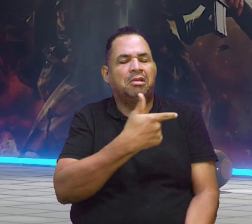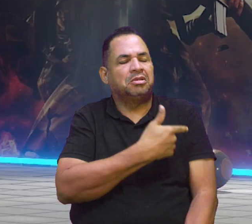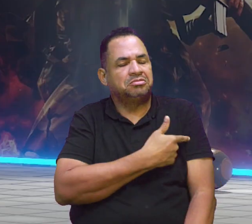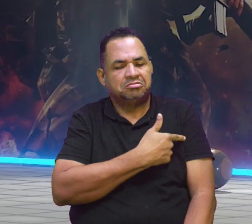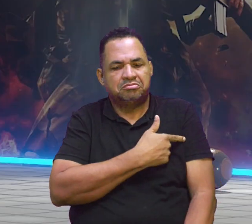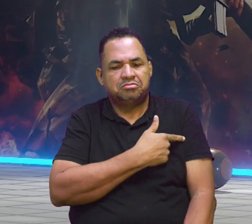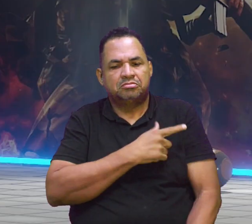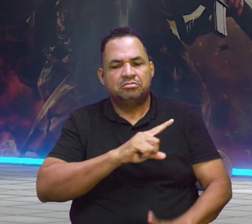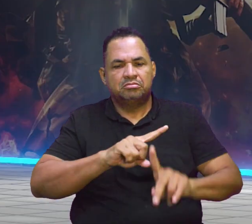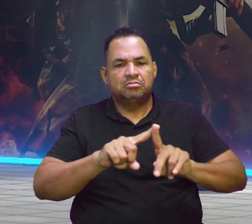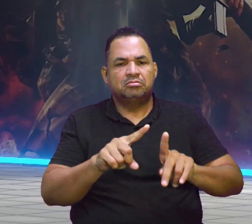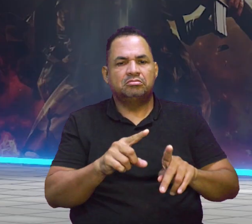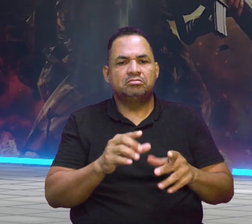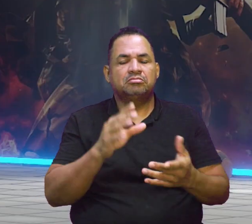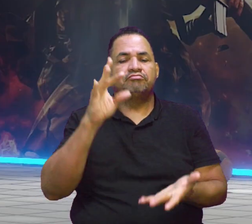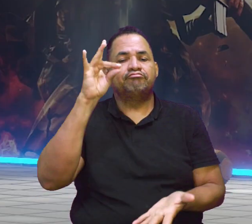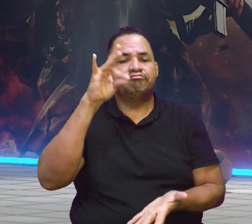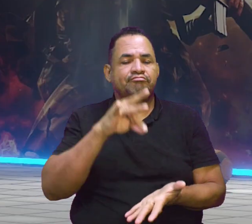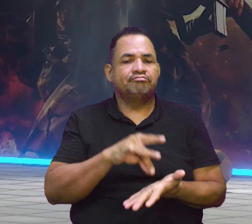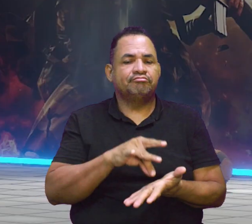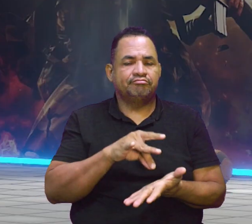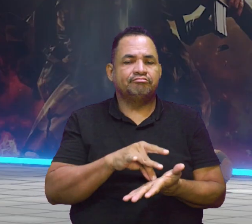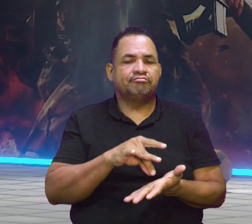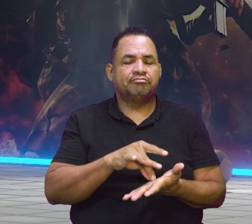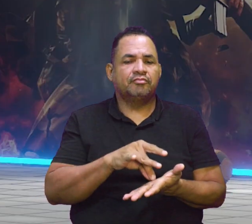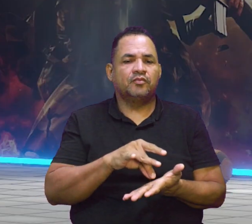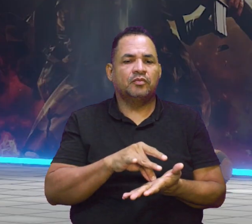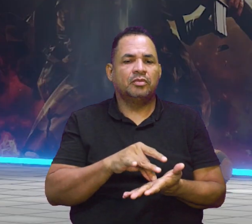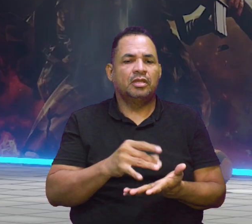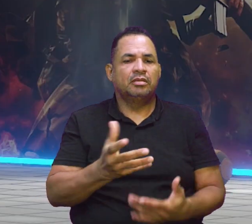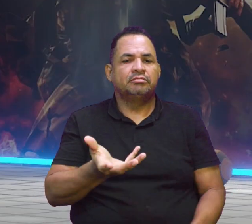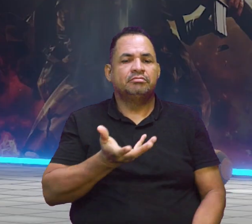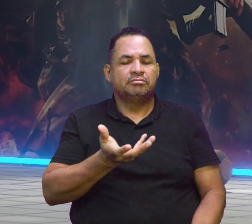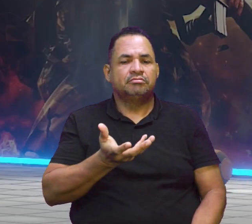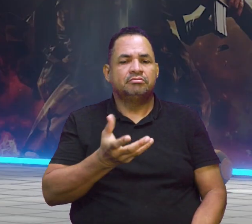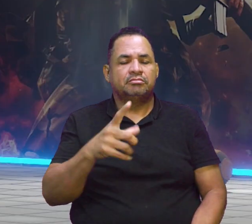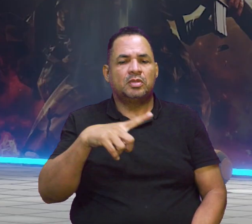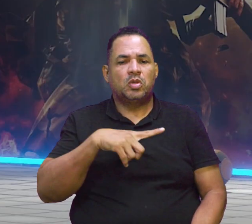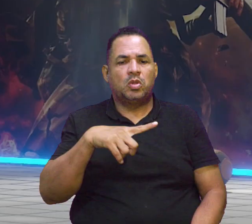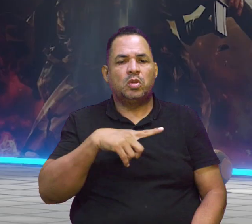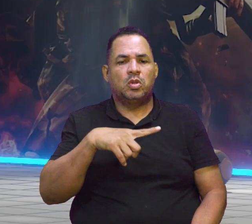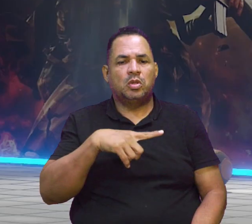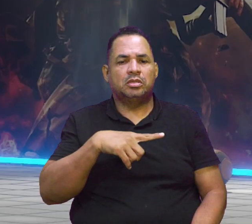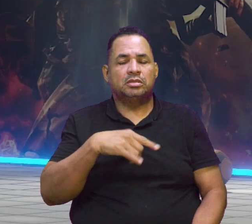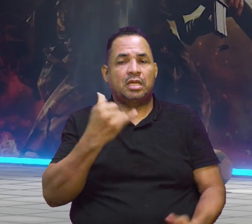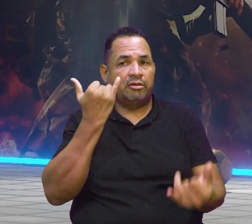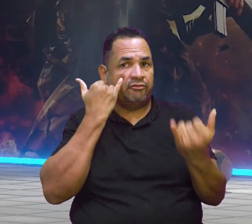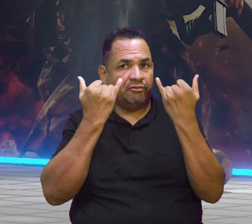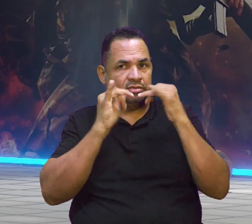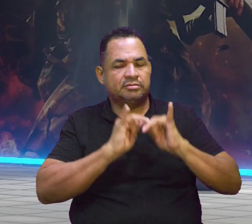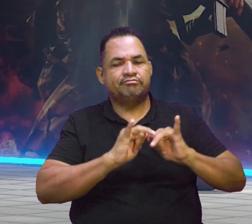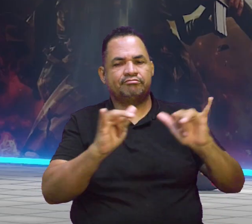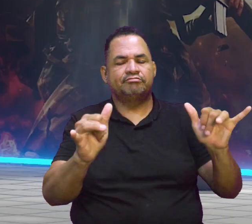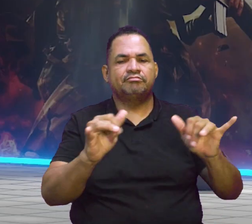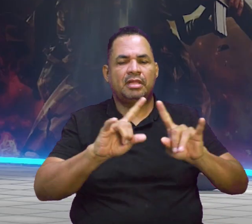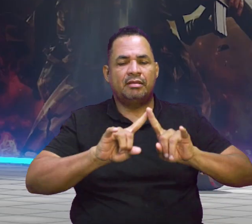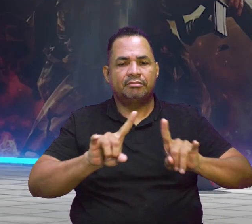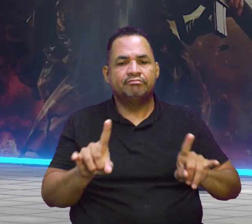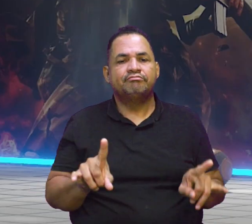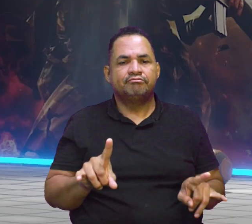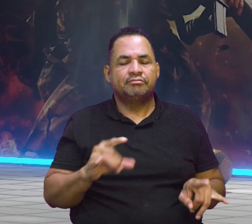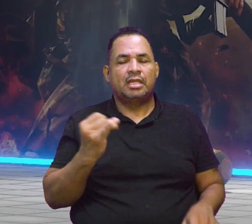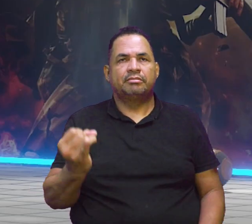que realmente vão querer. E também nós vamos ter a questão da informação. Mas uma coisa é